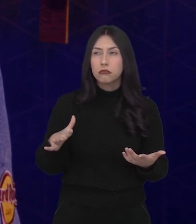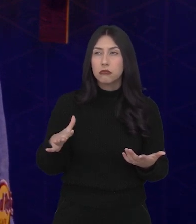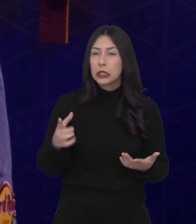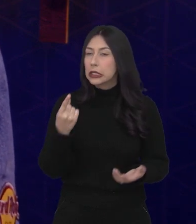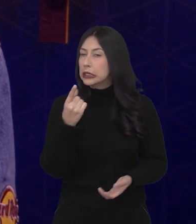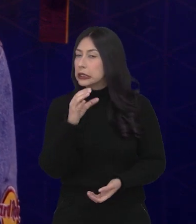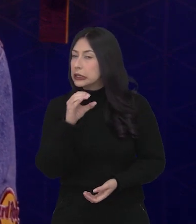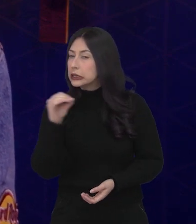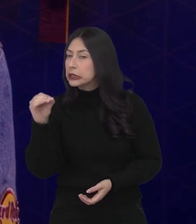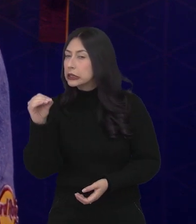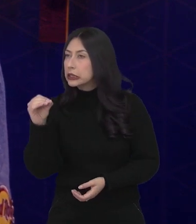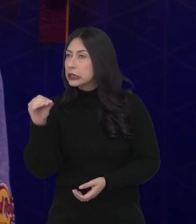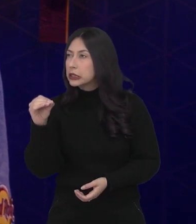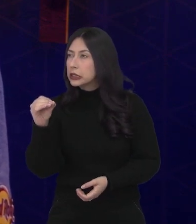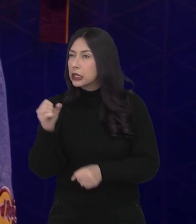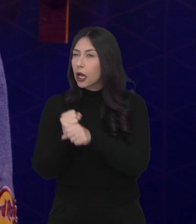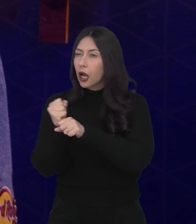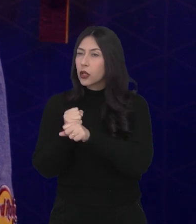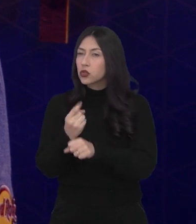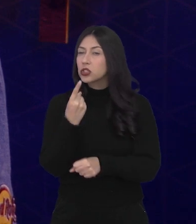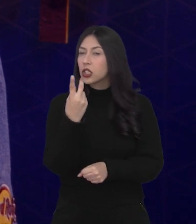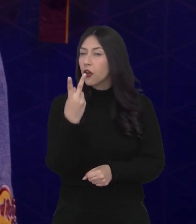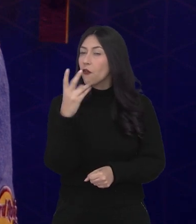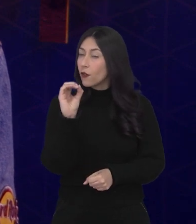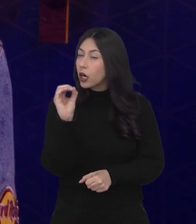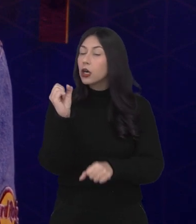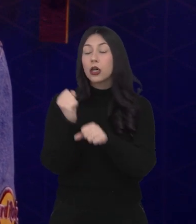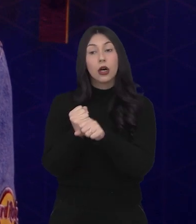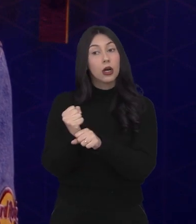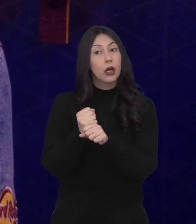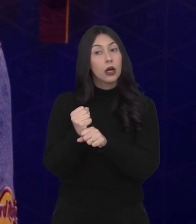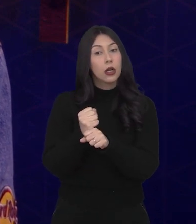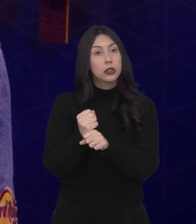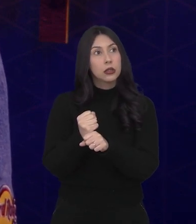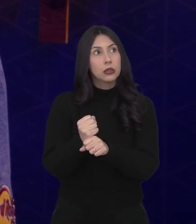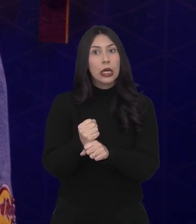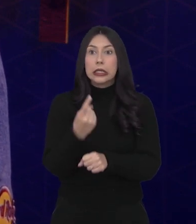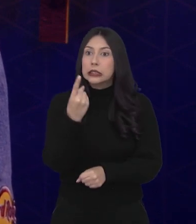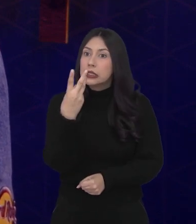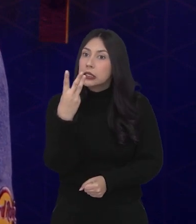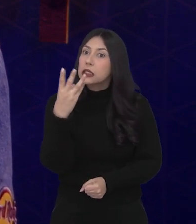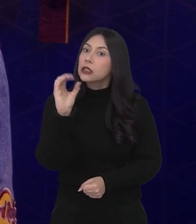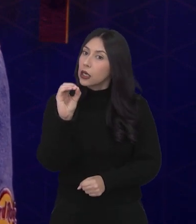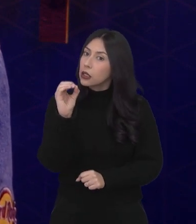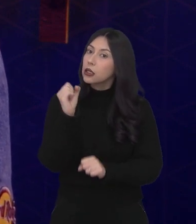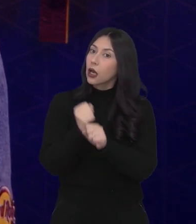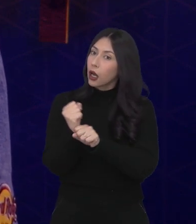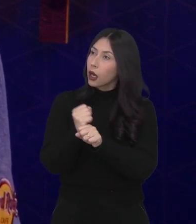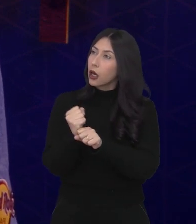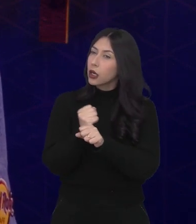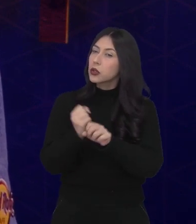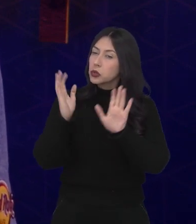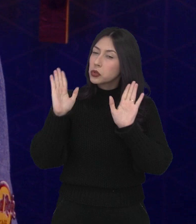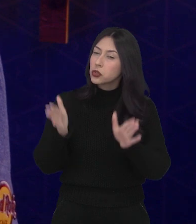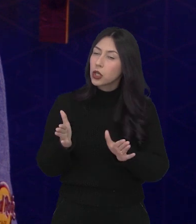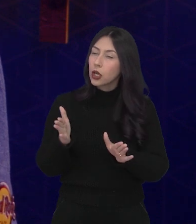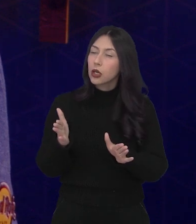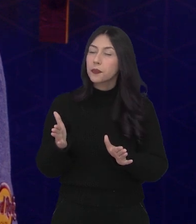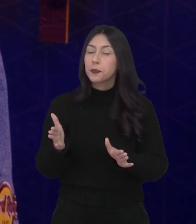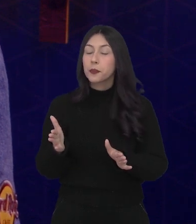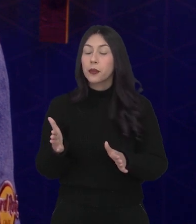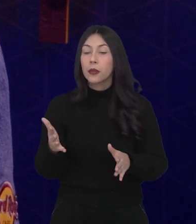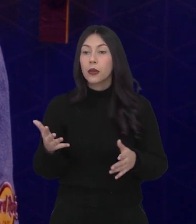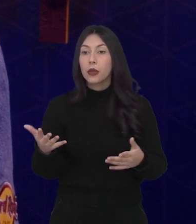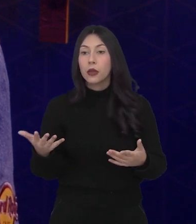faz mais de 100 anos já, 120 anos, né? E 130 anos, inclusive, né? A gente está em